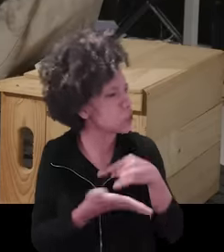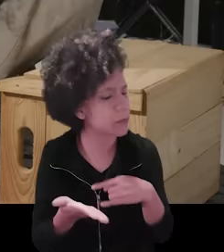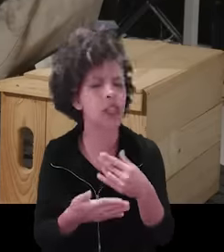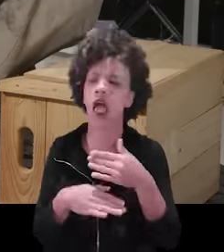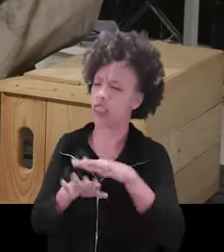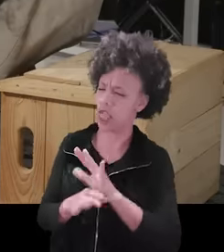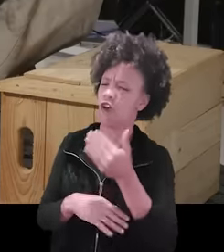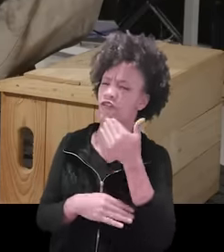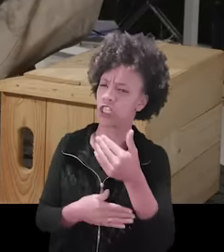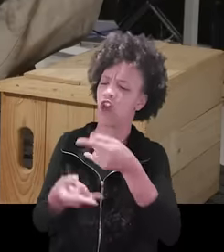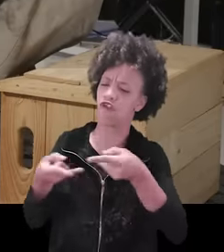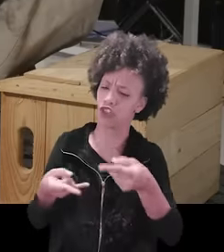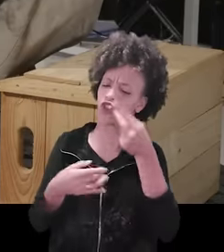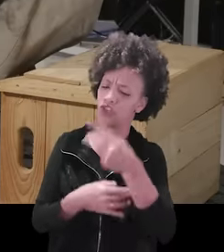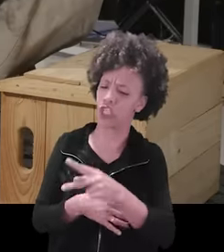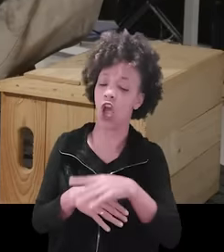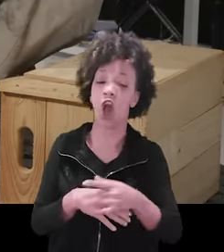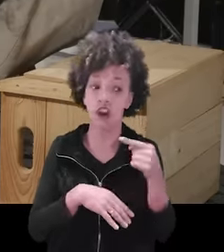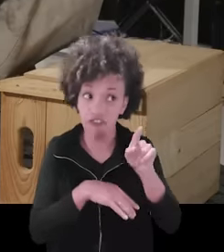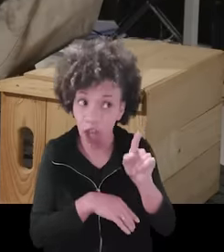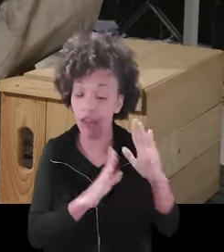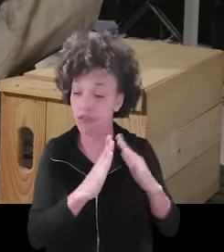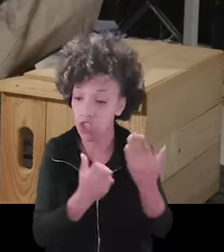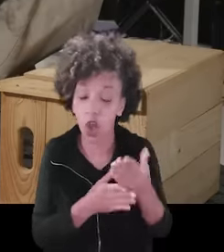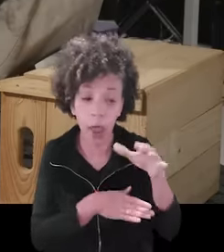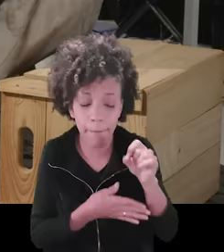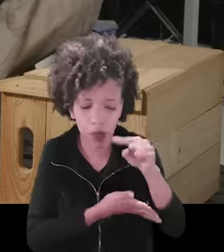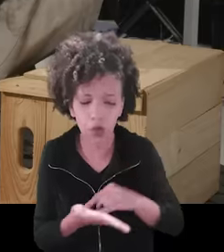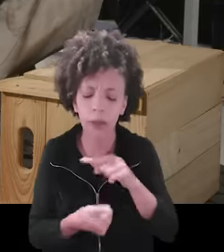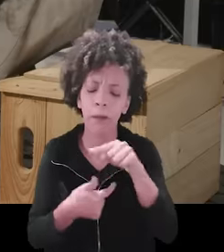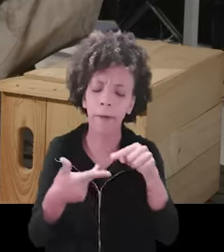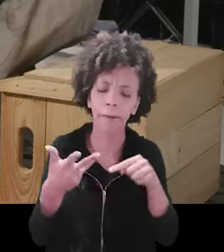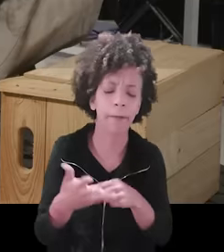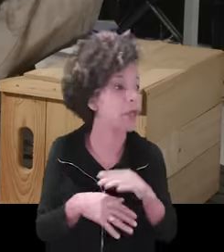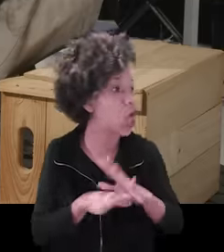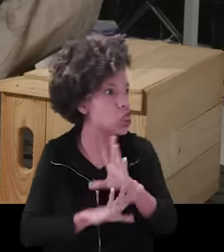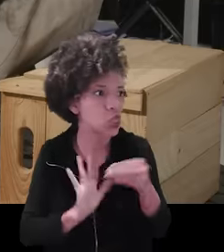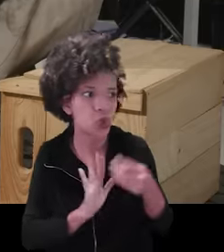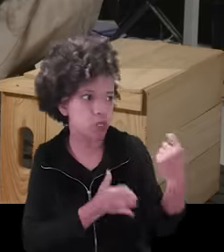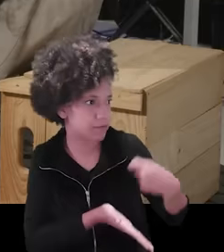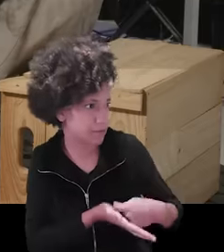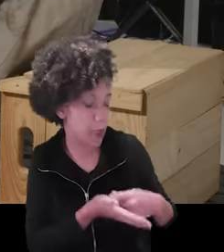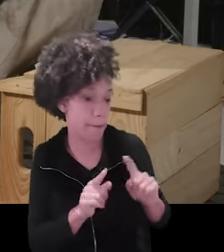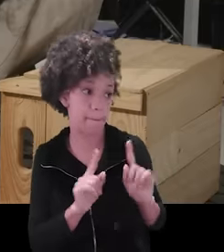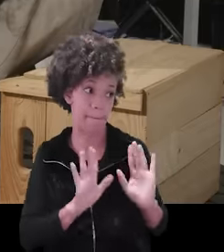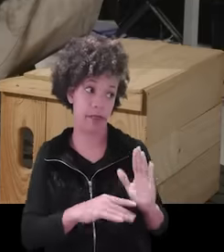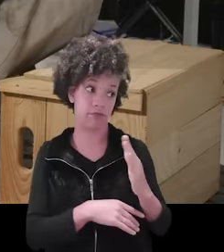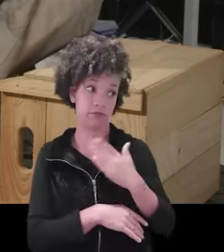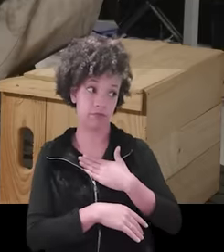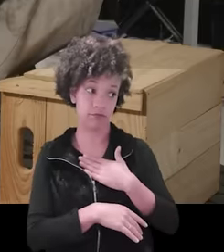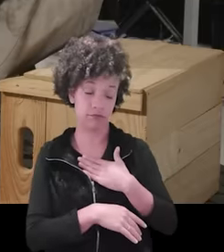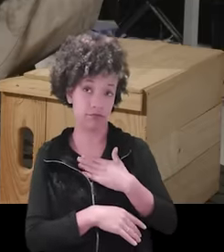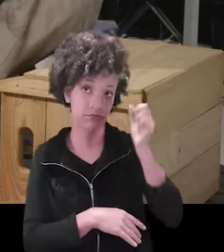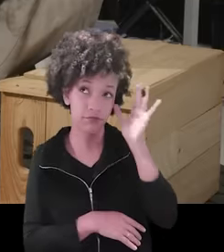pediu os documentos não eu vou fazer o visto de você só vai lá na escola pega o documento x e a gente fez tudo que ele mandou só que